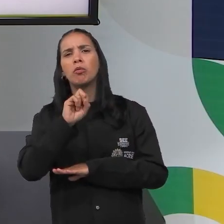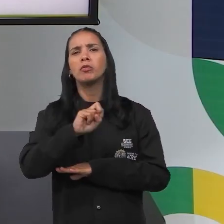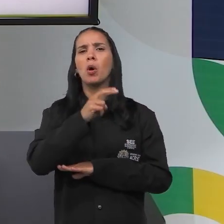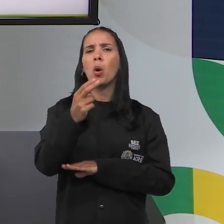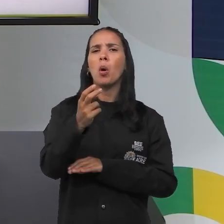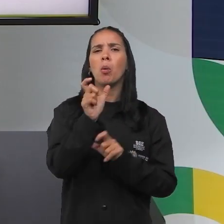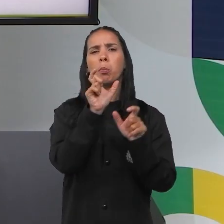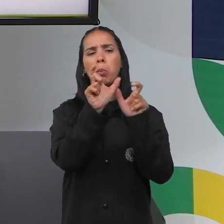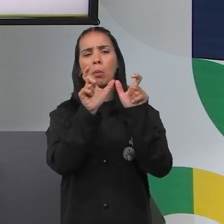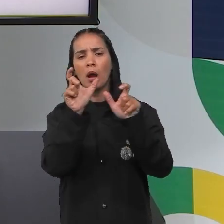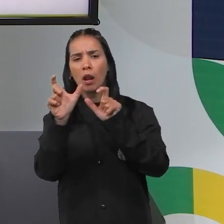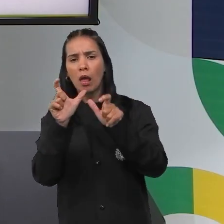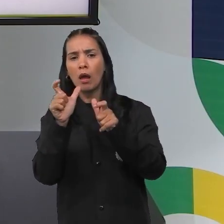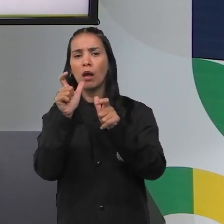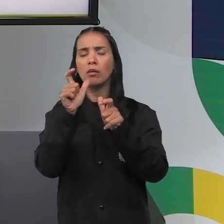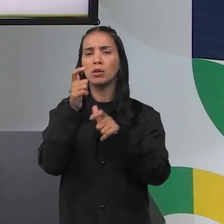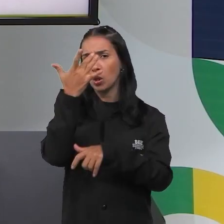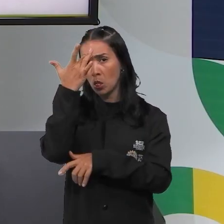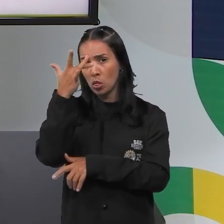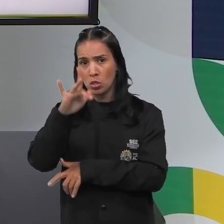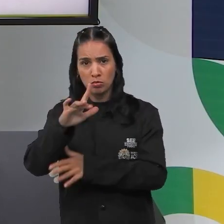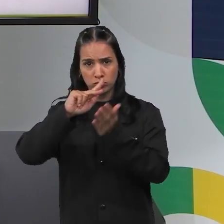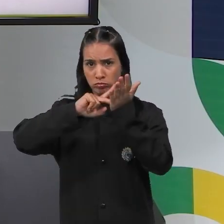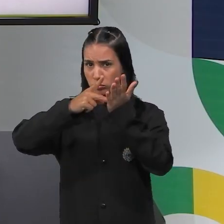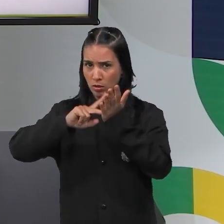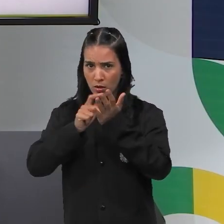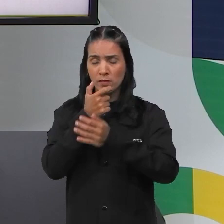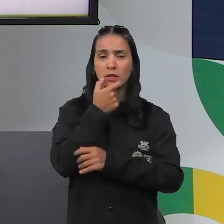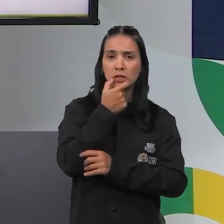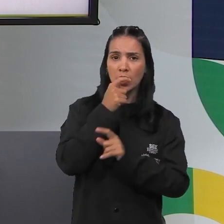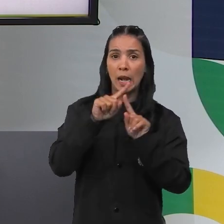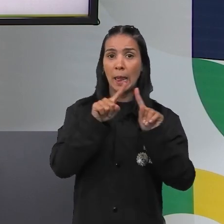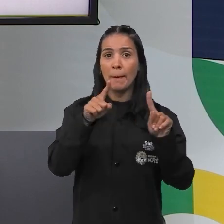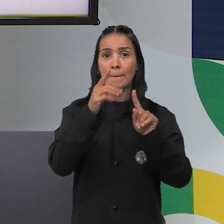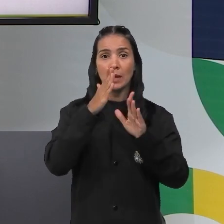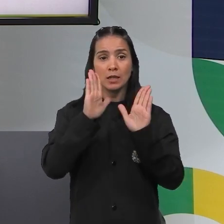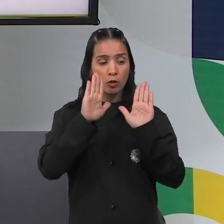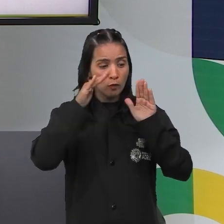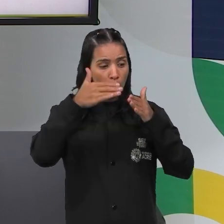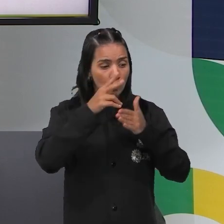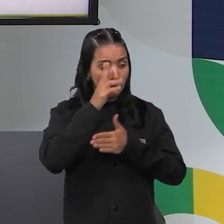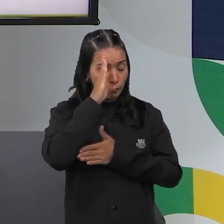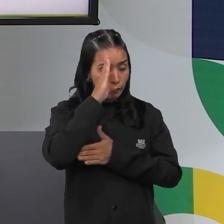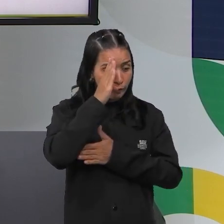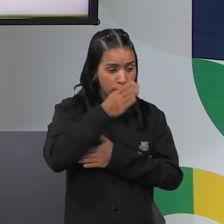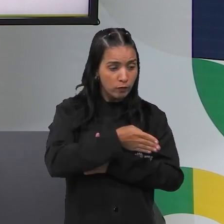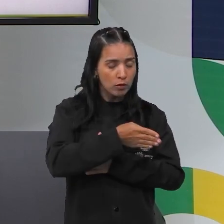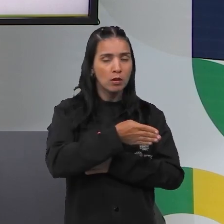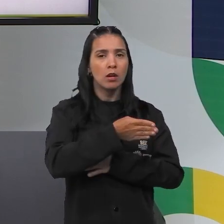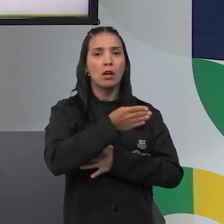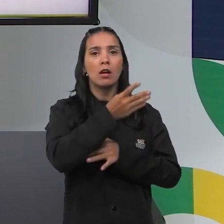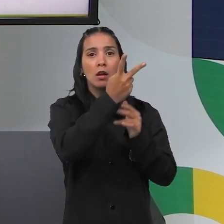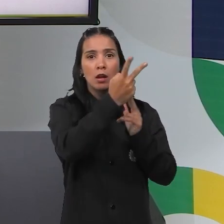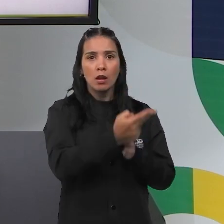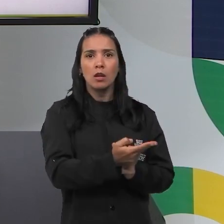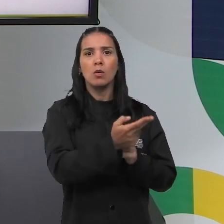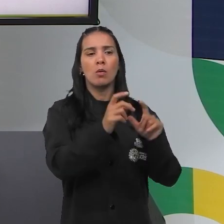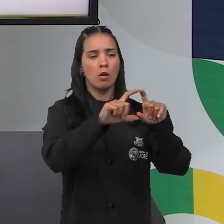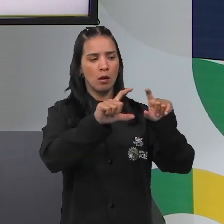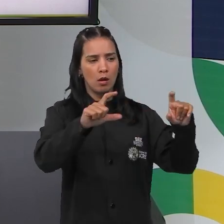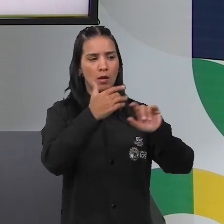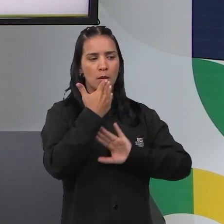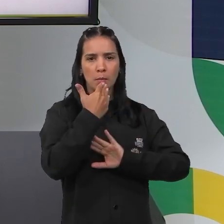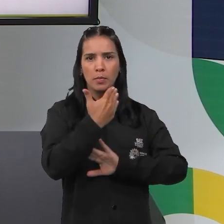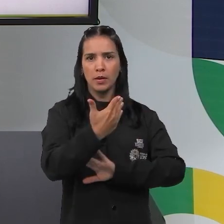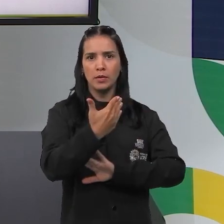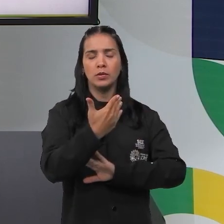a tradução, vocês vão direcionar a leitura de vocês de acordo com o enunciado. Então, vamos focar aqui